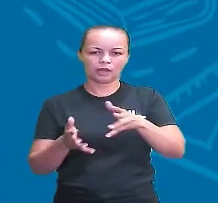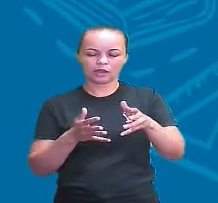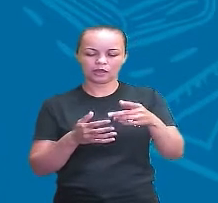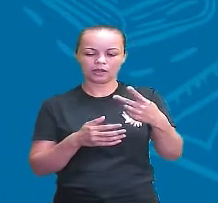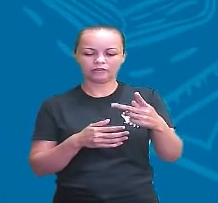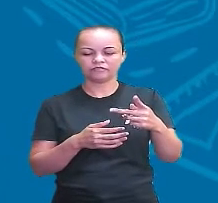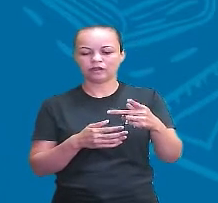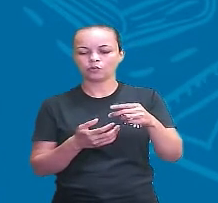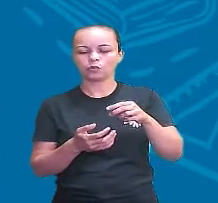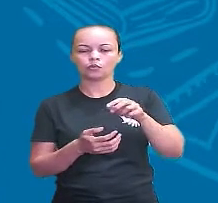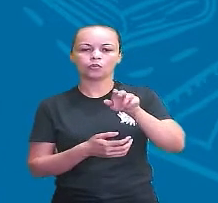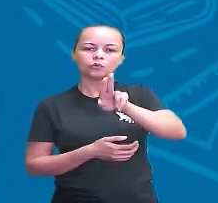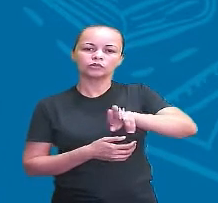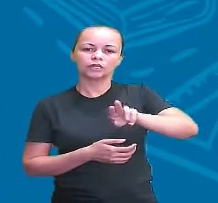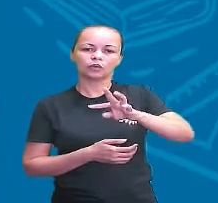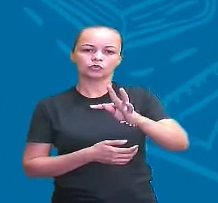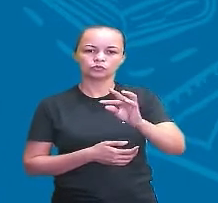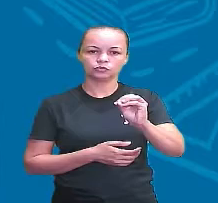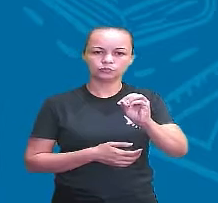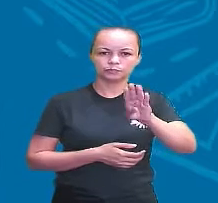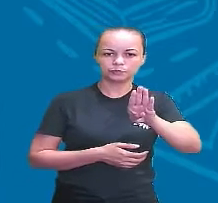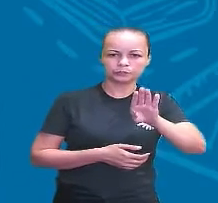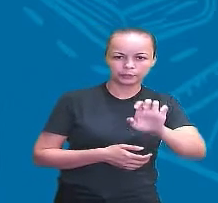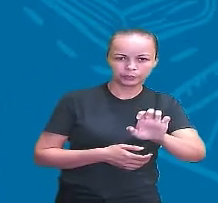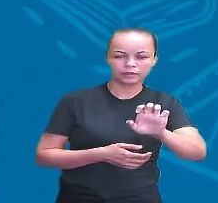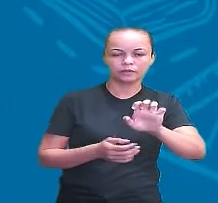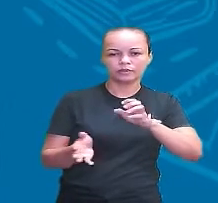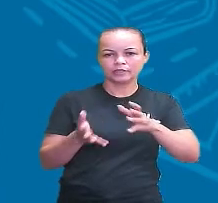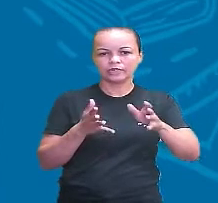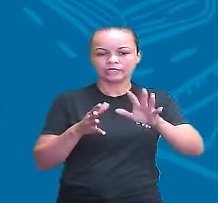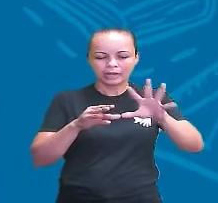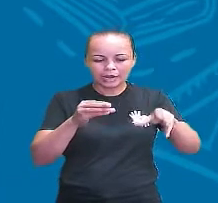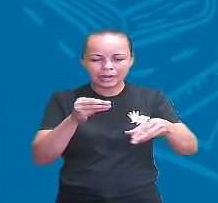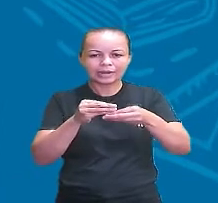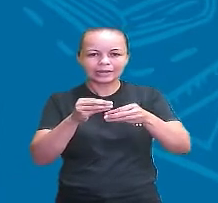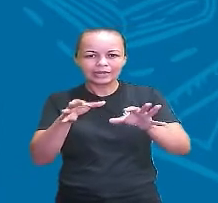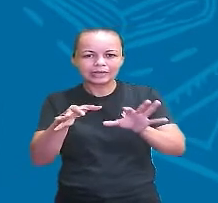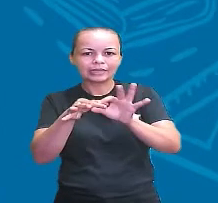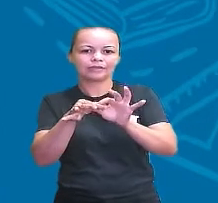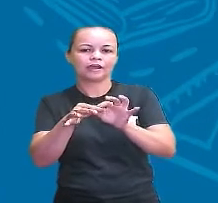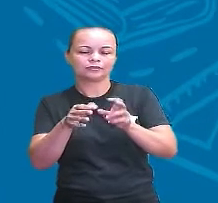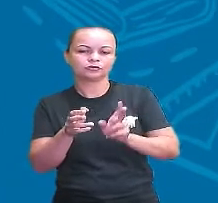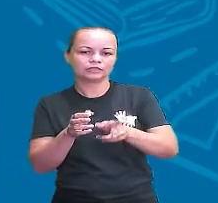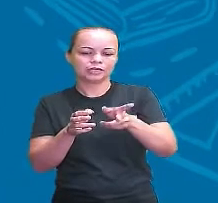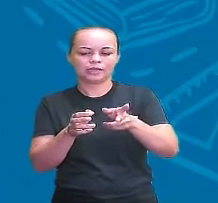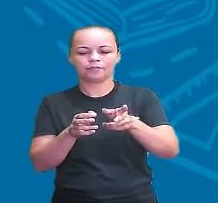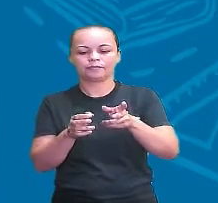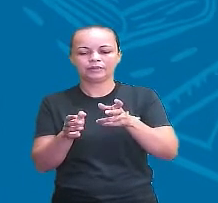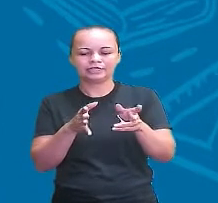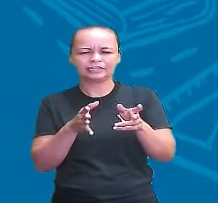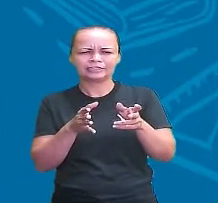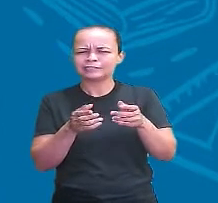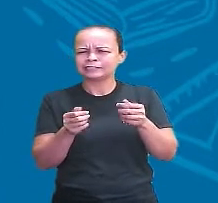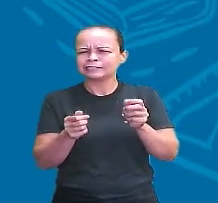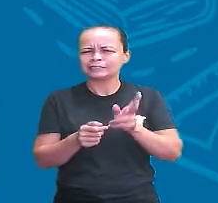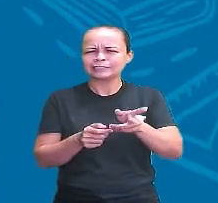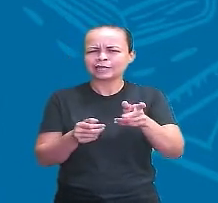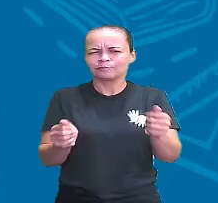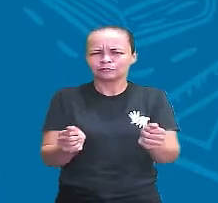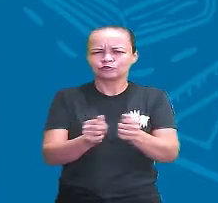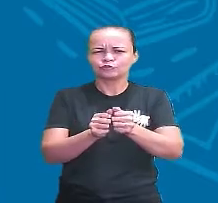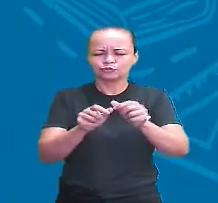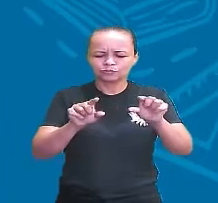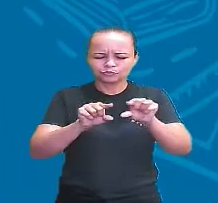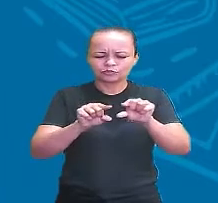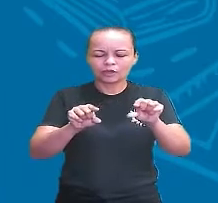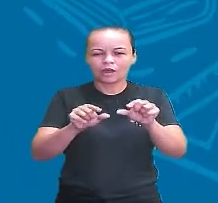do to be, porque é sempre ligado. To be, going to. A gente costuma colocar sempre o to be agarradinho, juntinho com essa partícula